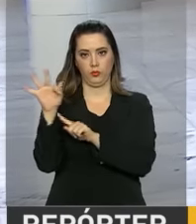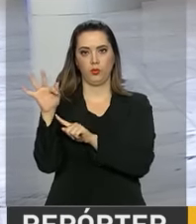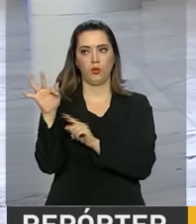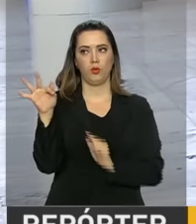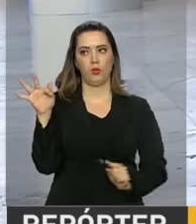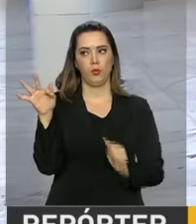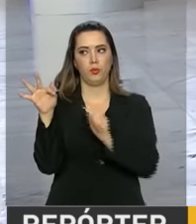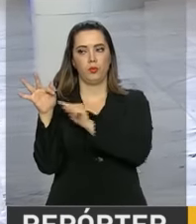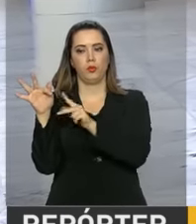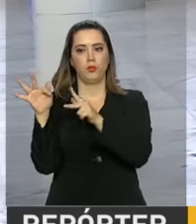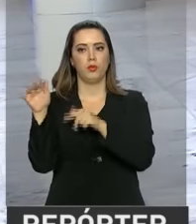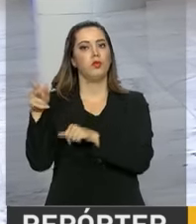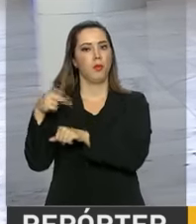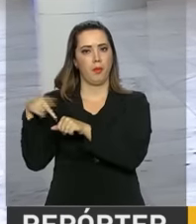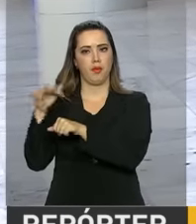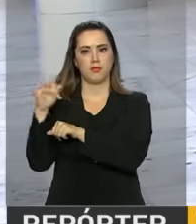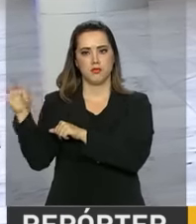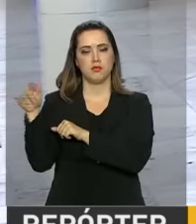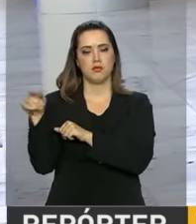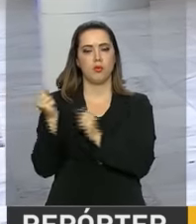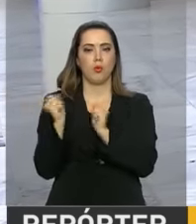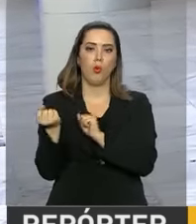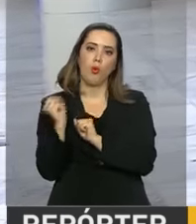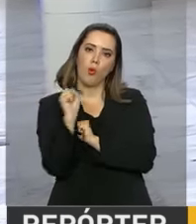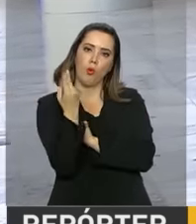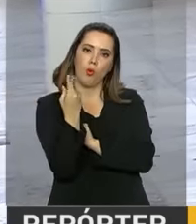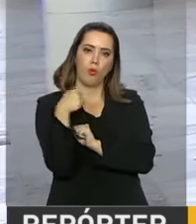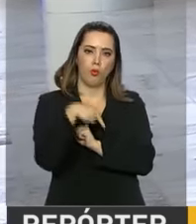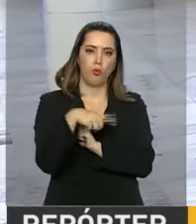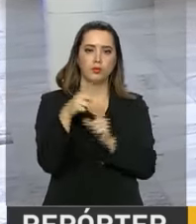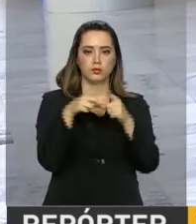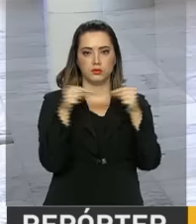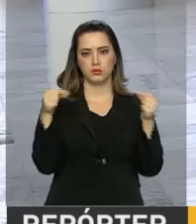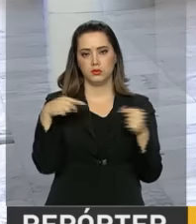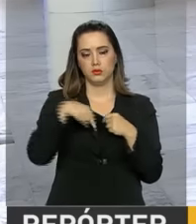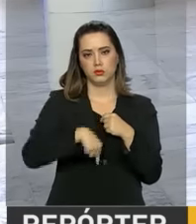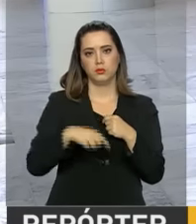33-680-12-3234 ou com o setor de serviço consular aqui no Itamaraty, no Brasil,